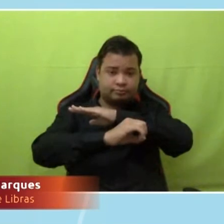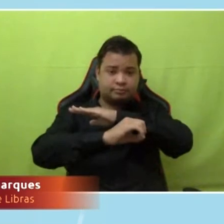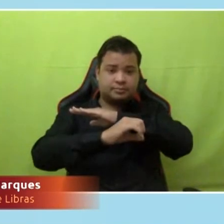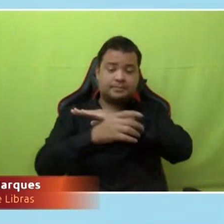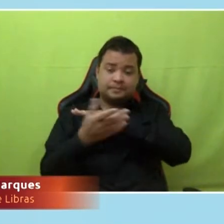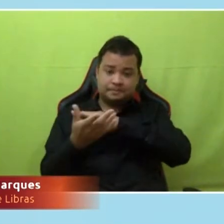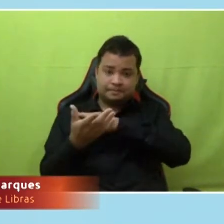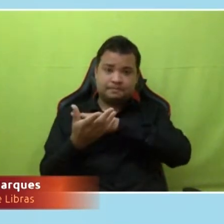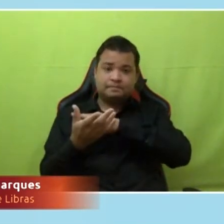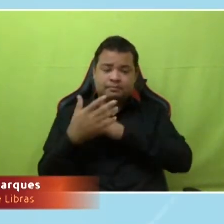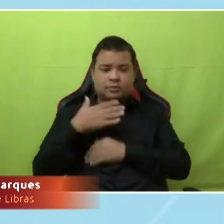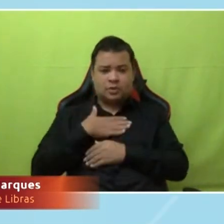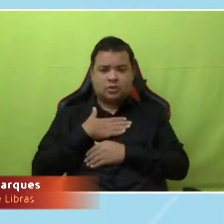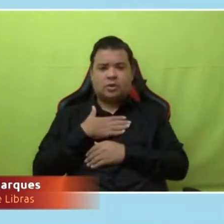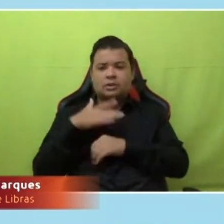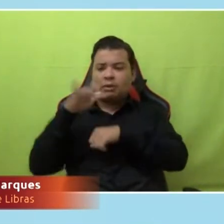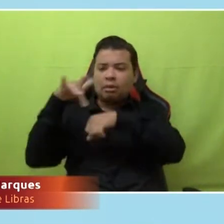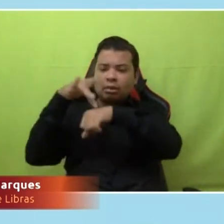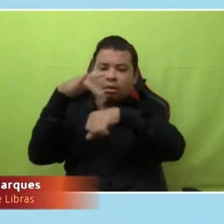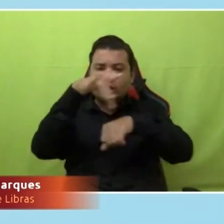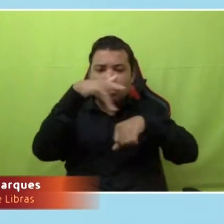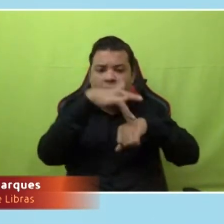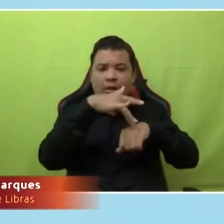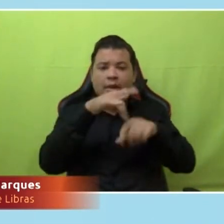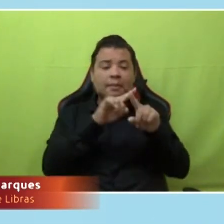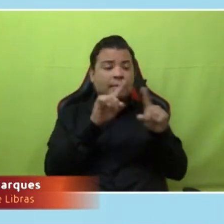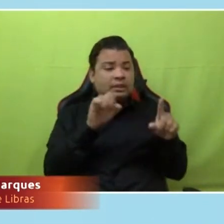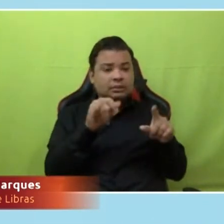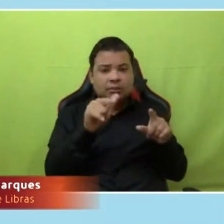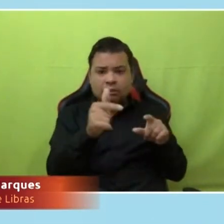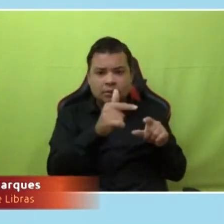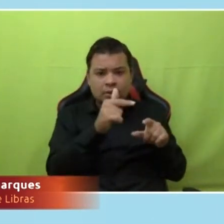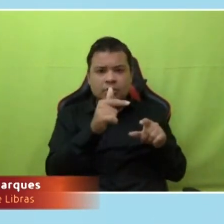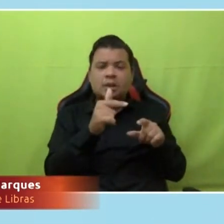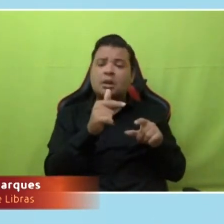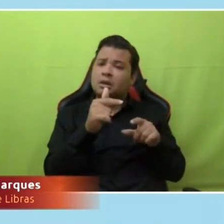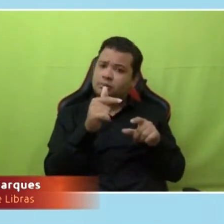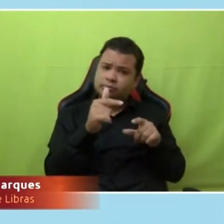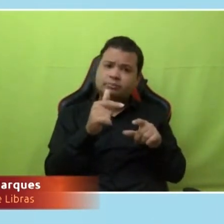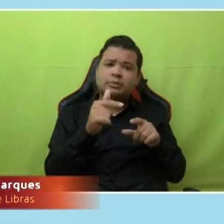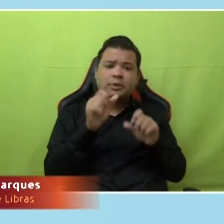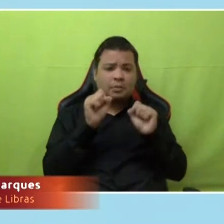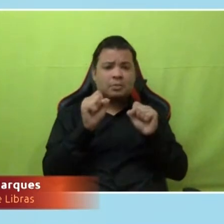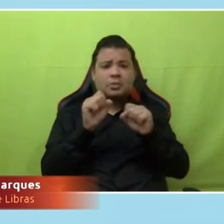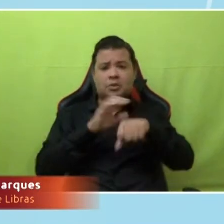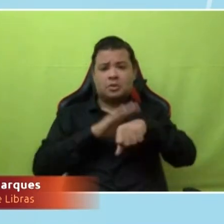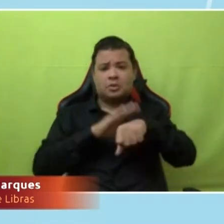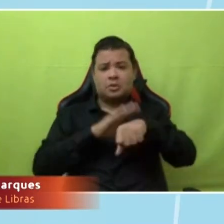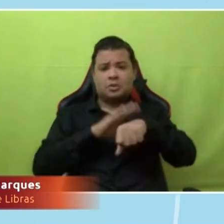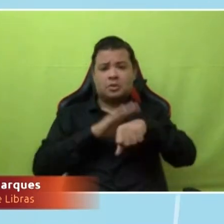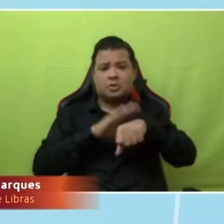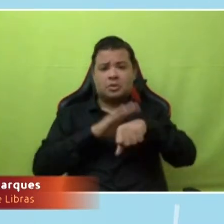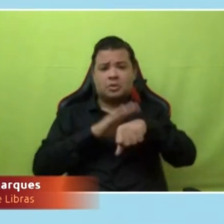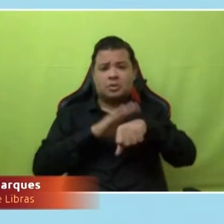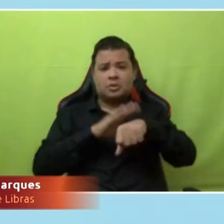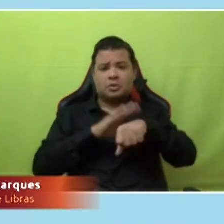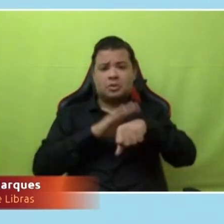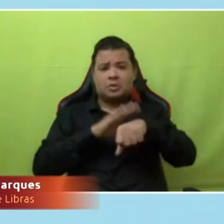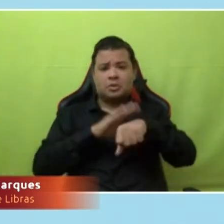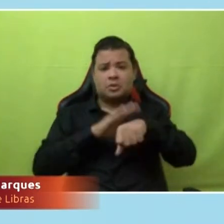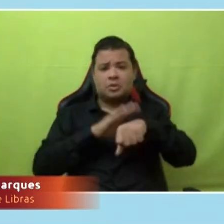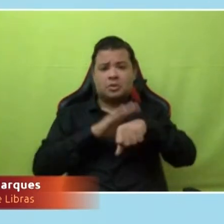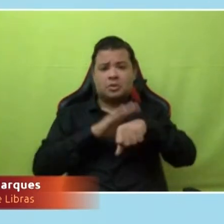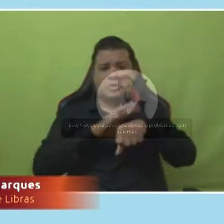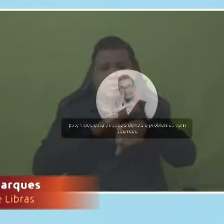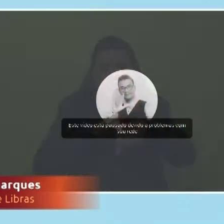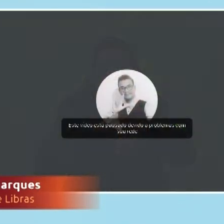tenha, durante o dia. Mas é um mosquito que tem hábitos diurnos. O outro ponto, a gente está